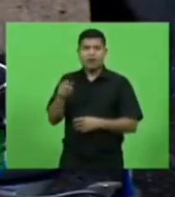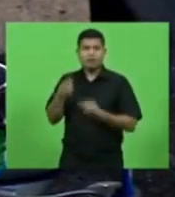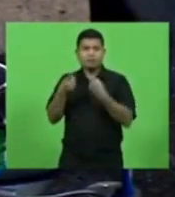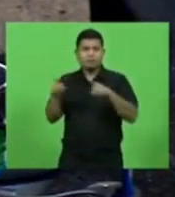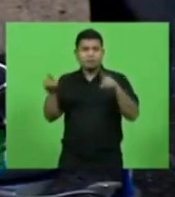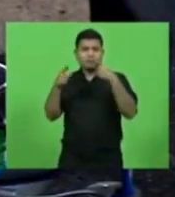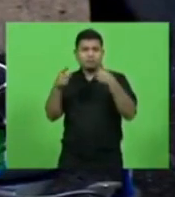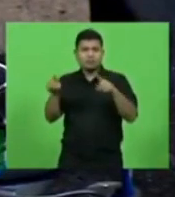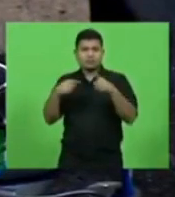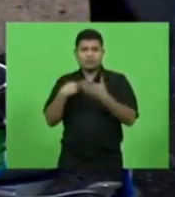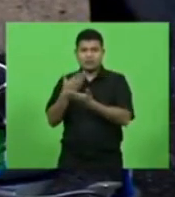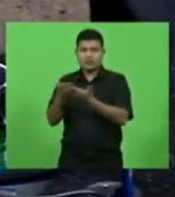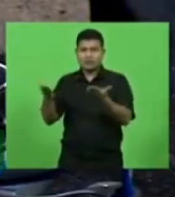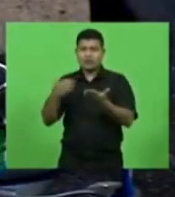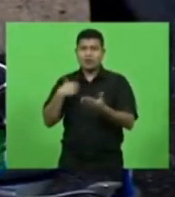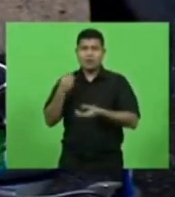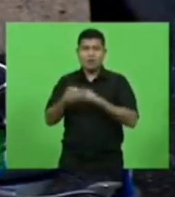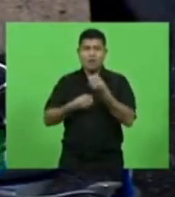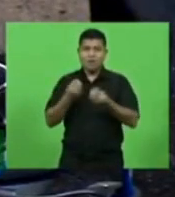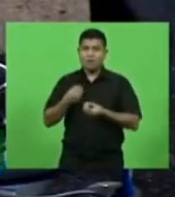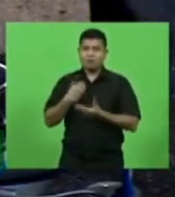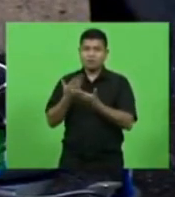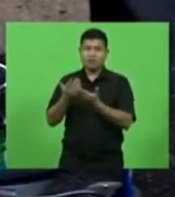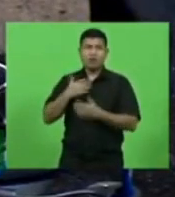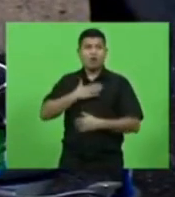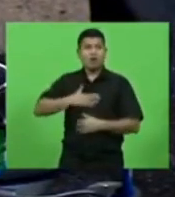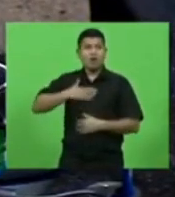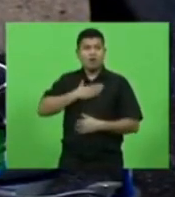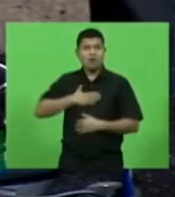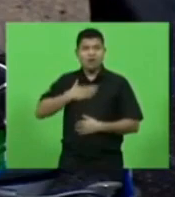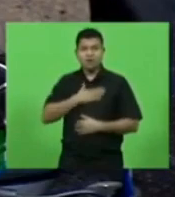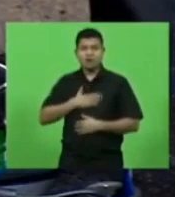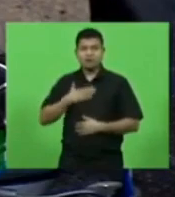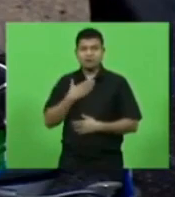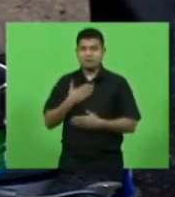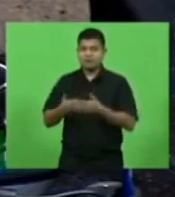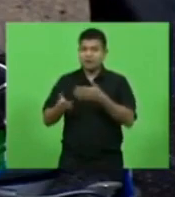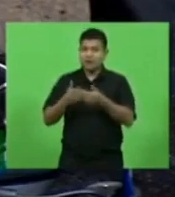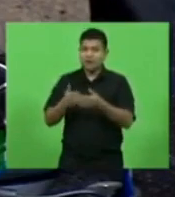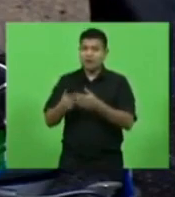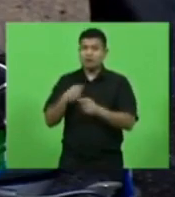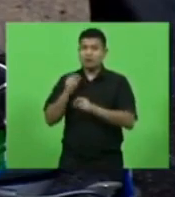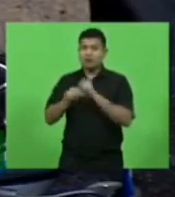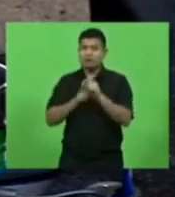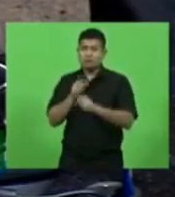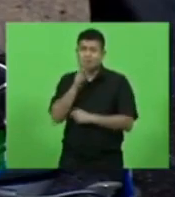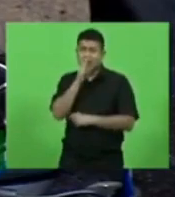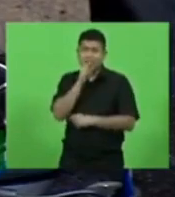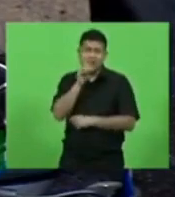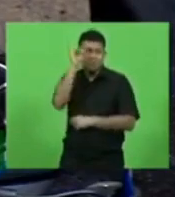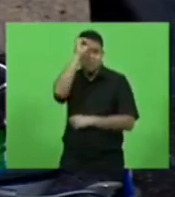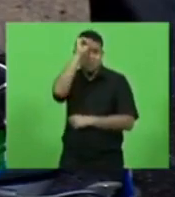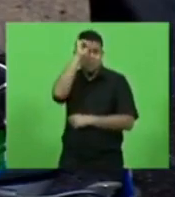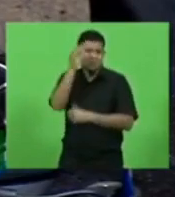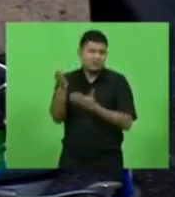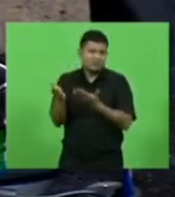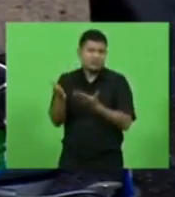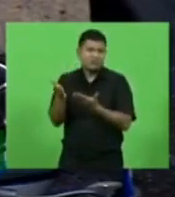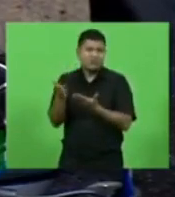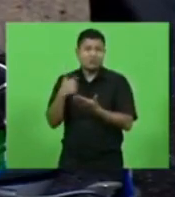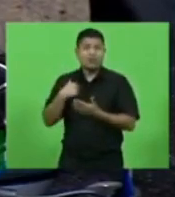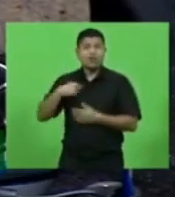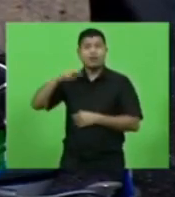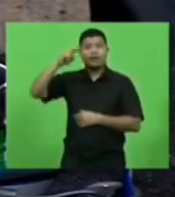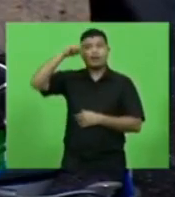como as crianças se apegam e gostam de qualquer coisa extremamente boba. Mas foi aí que eu me lembrei que isso não é